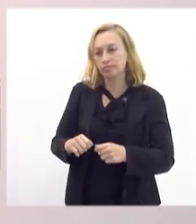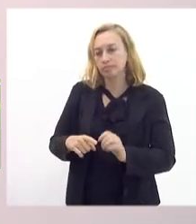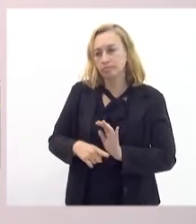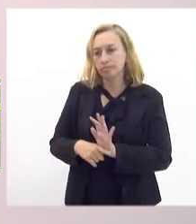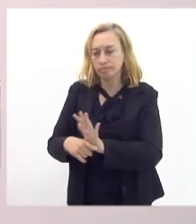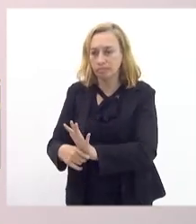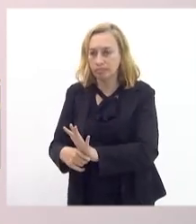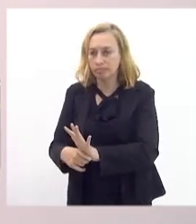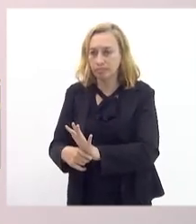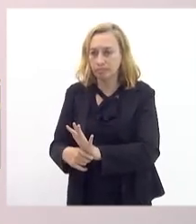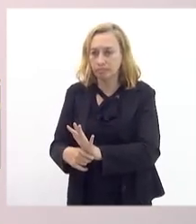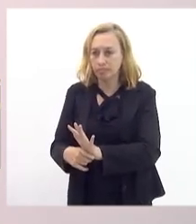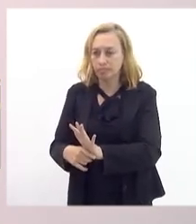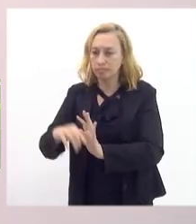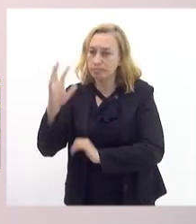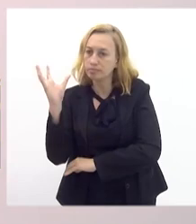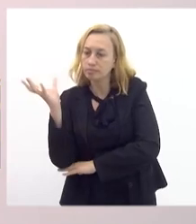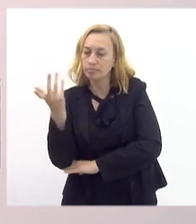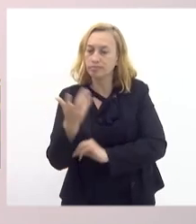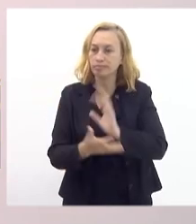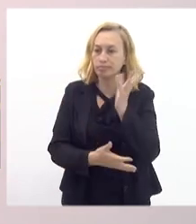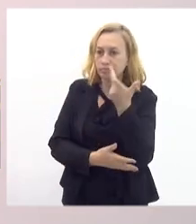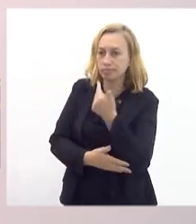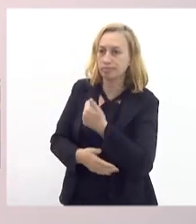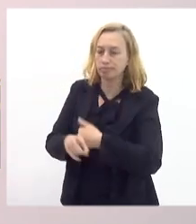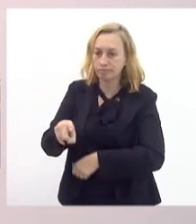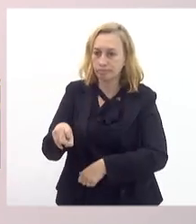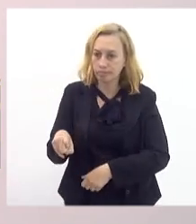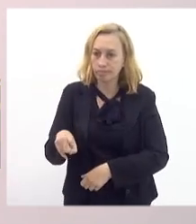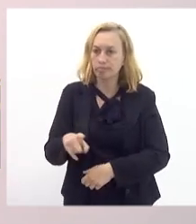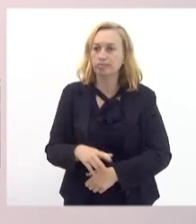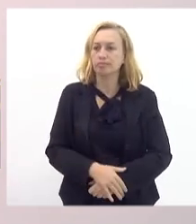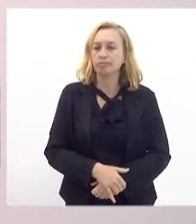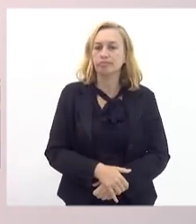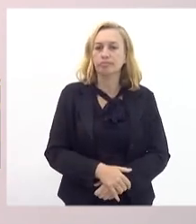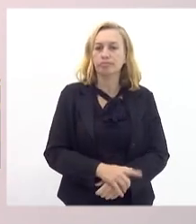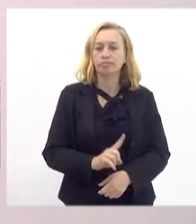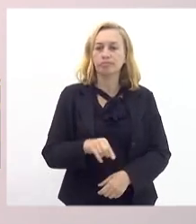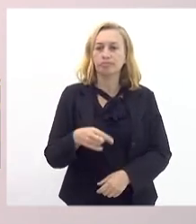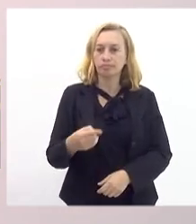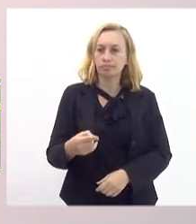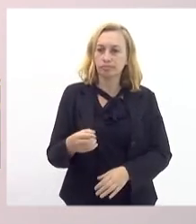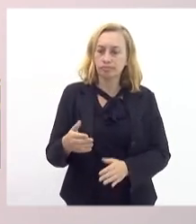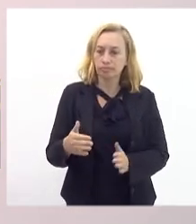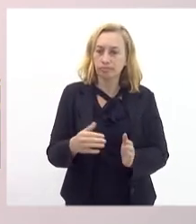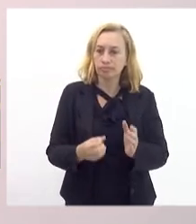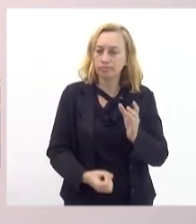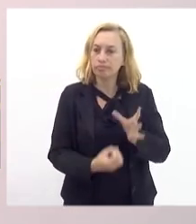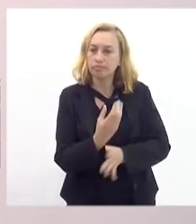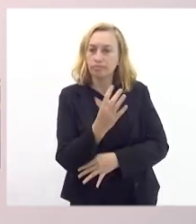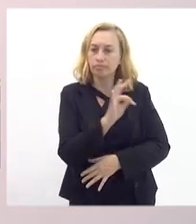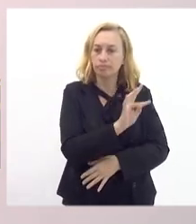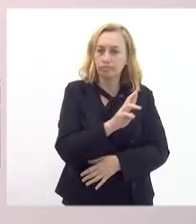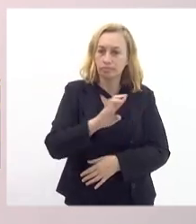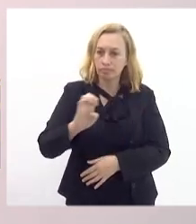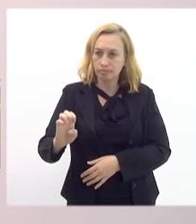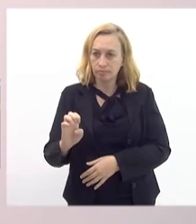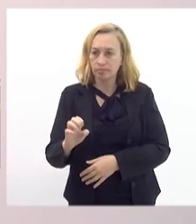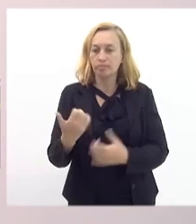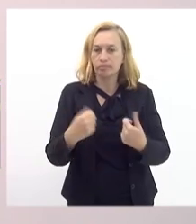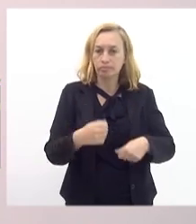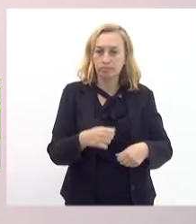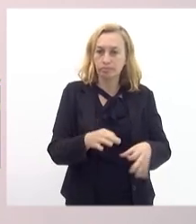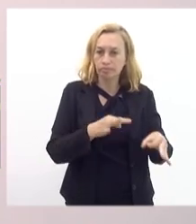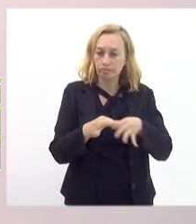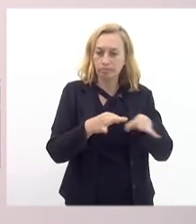de X hectares depois após a mobilização das duas ela vai ter que restaurar aquela área eles fizeram